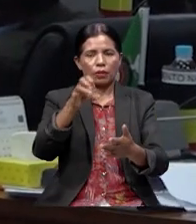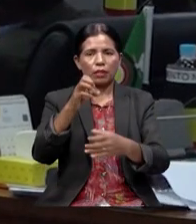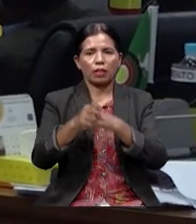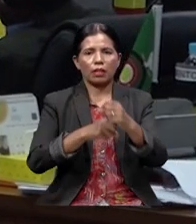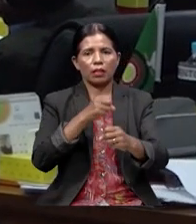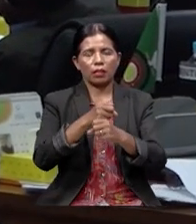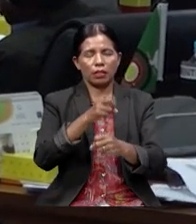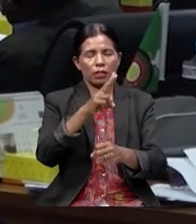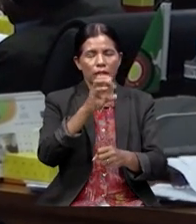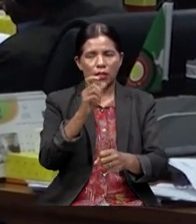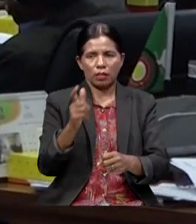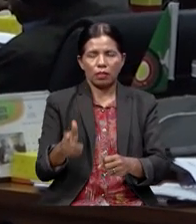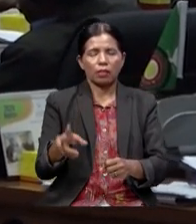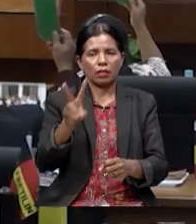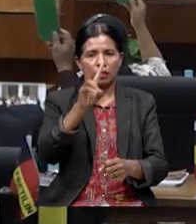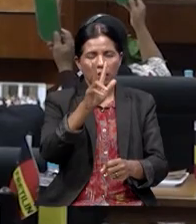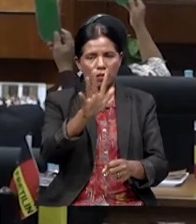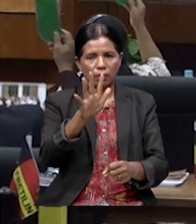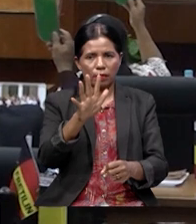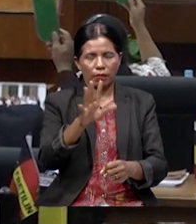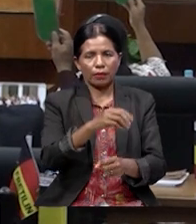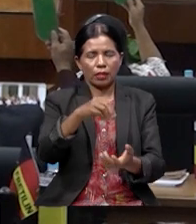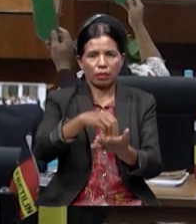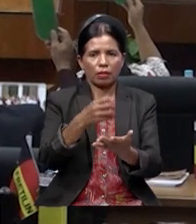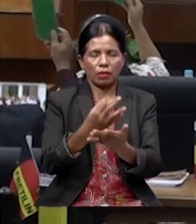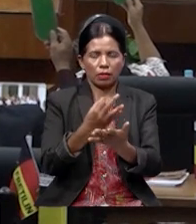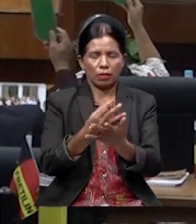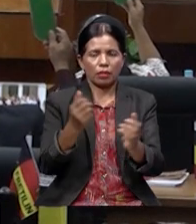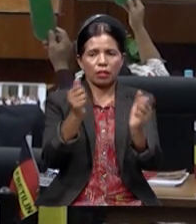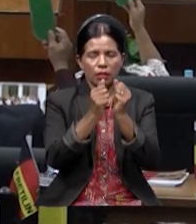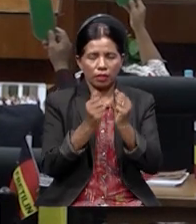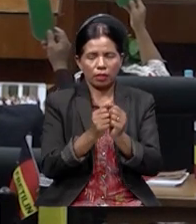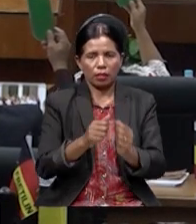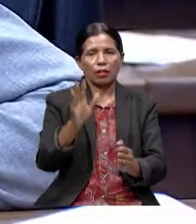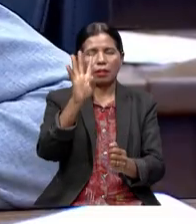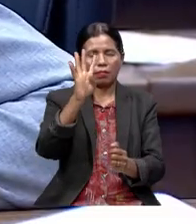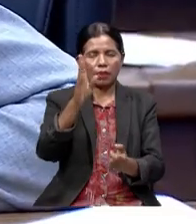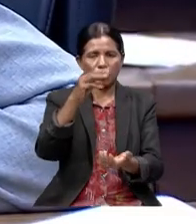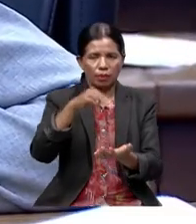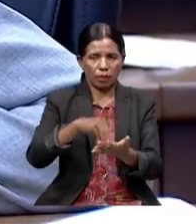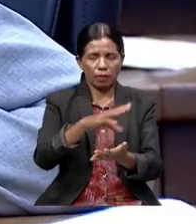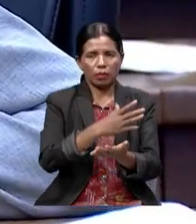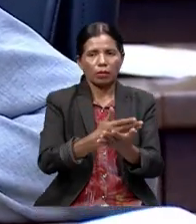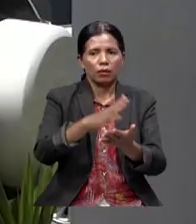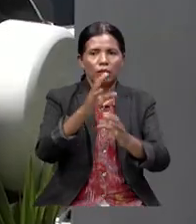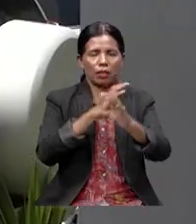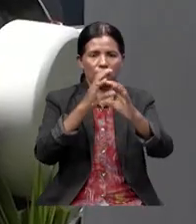estado tinan rihon rua, rua nulo res em Lima, prevetan o san dólar americano tocon hat, ori sosa careta.